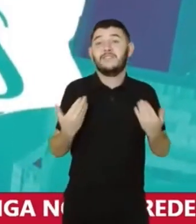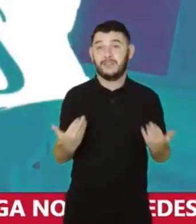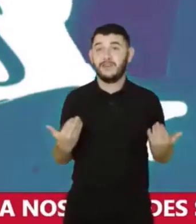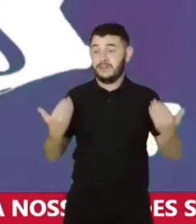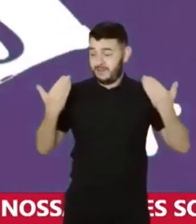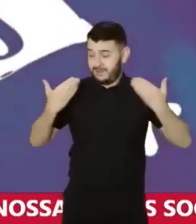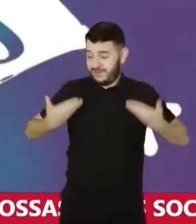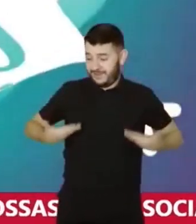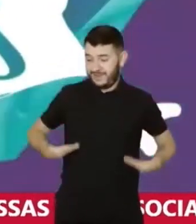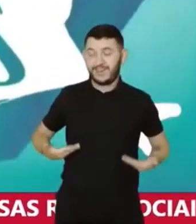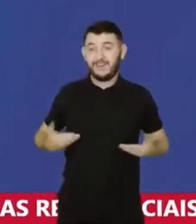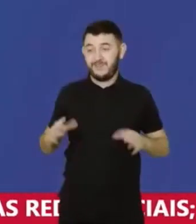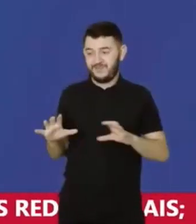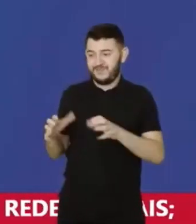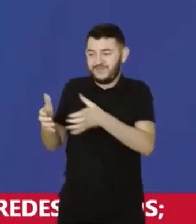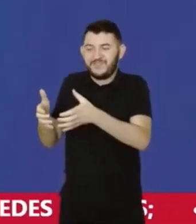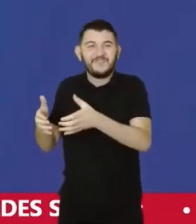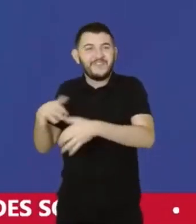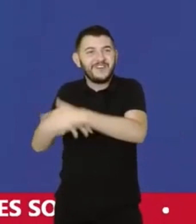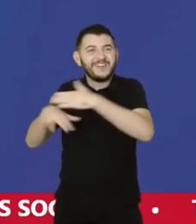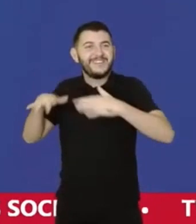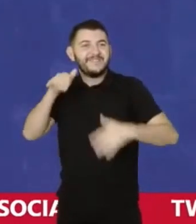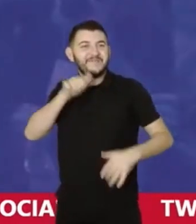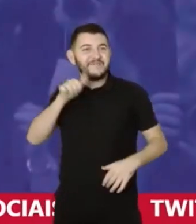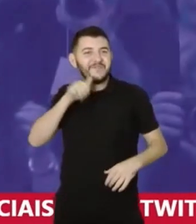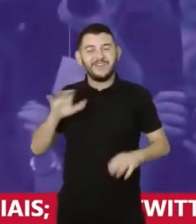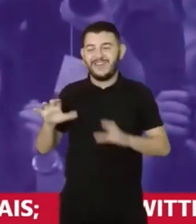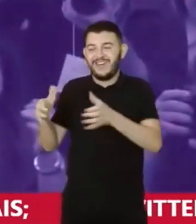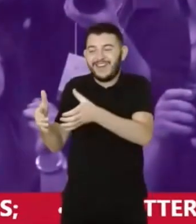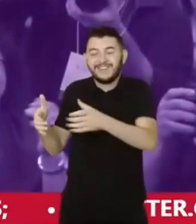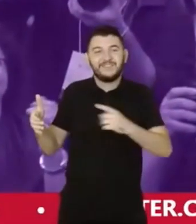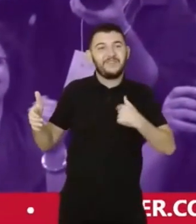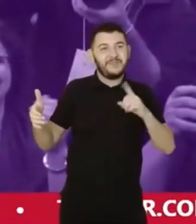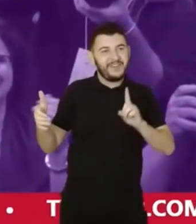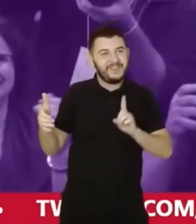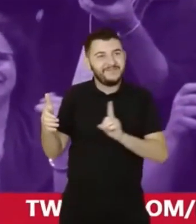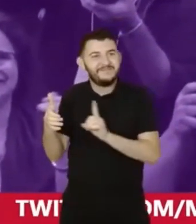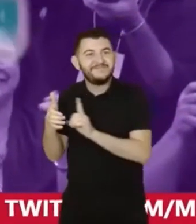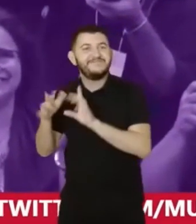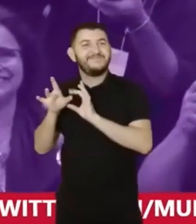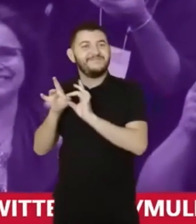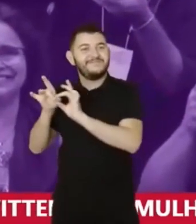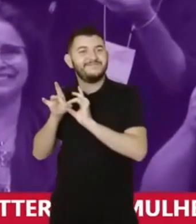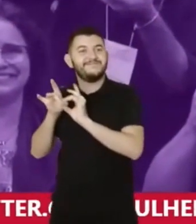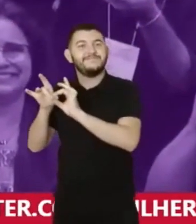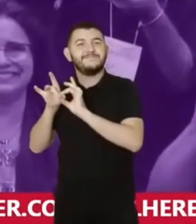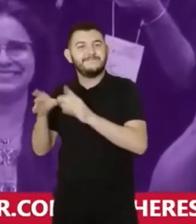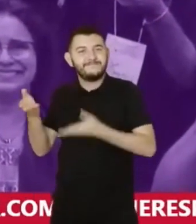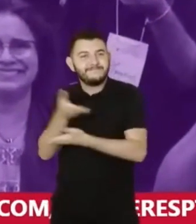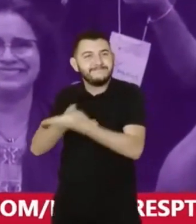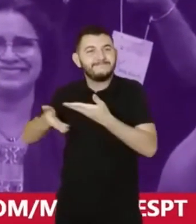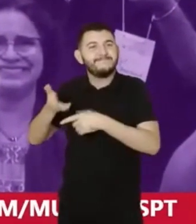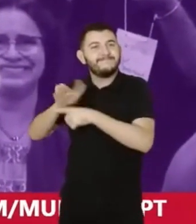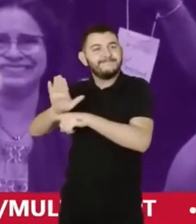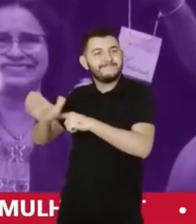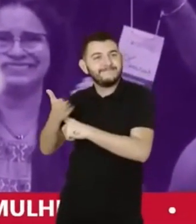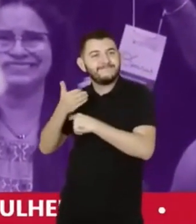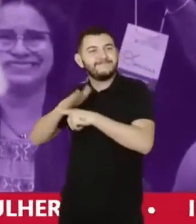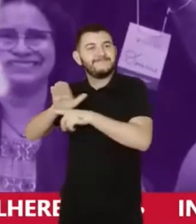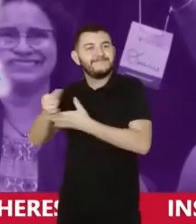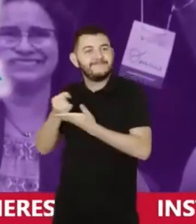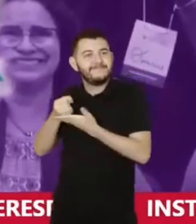Eu sou uma delas, são elas por elas, ocupando os espaços